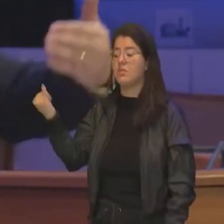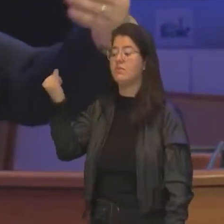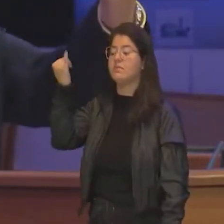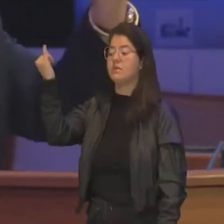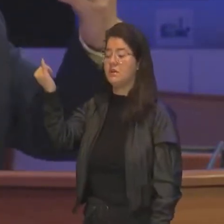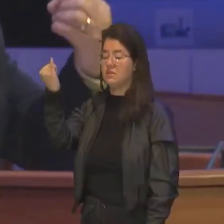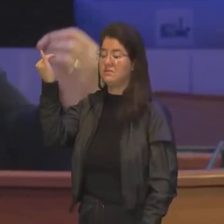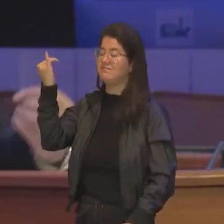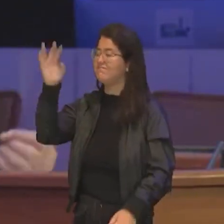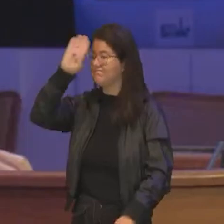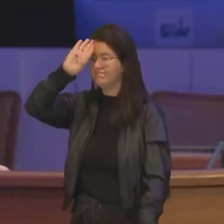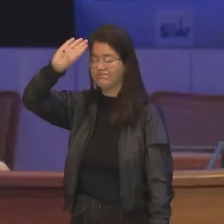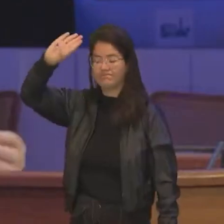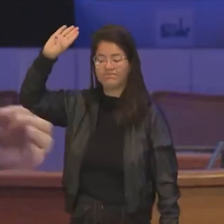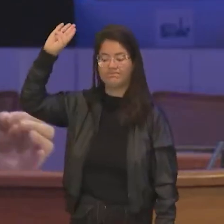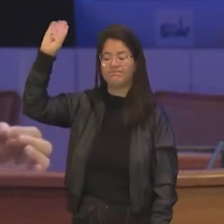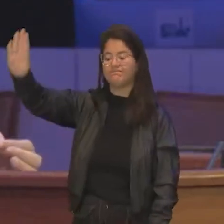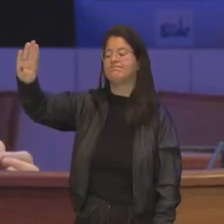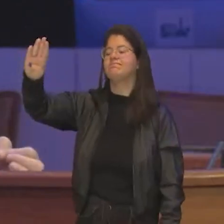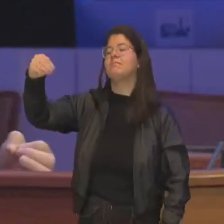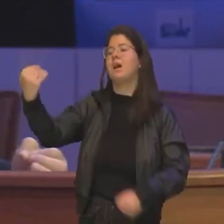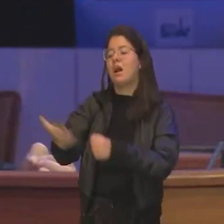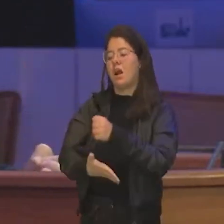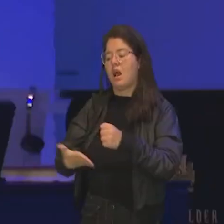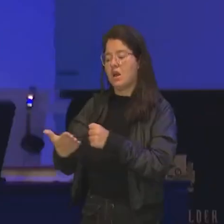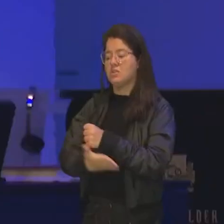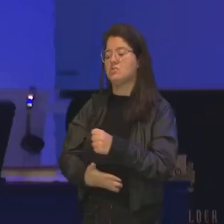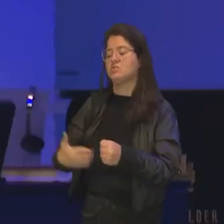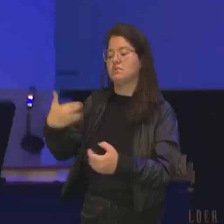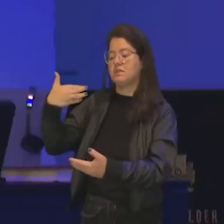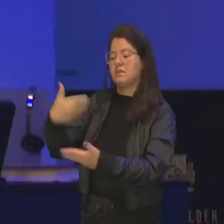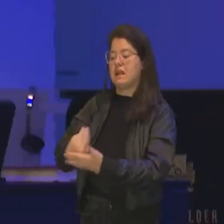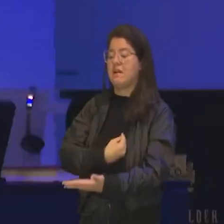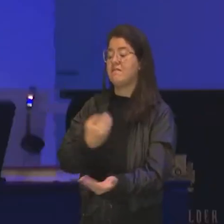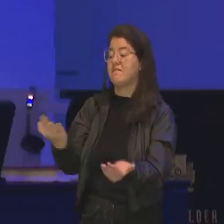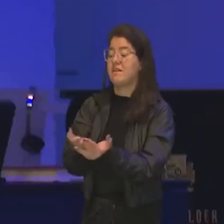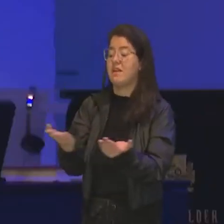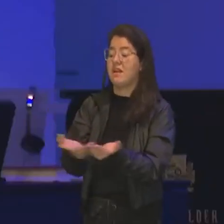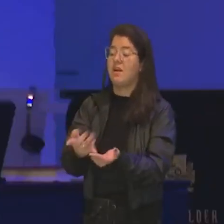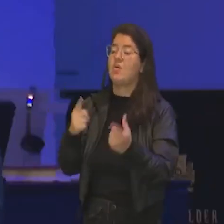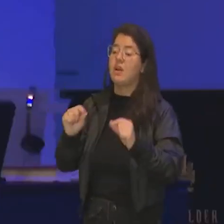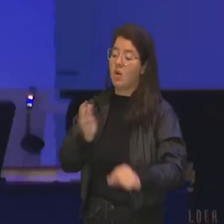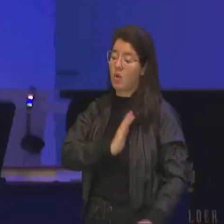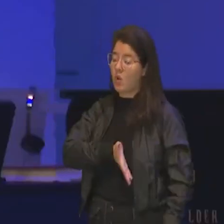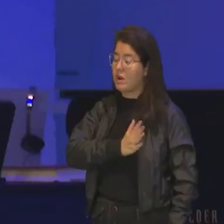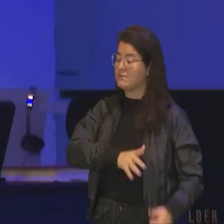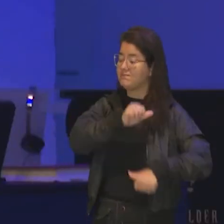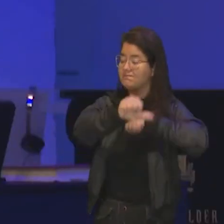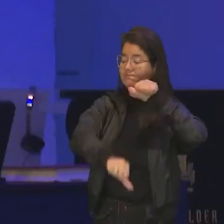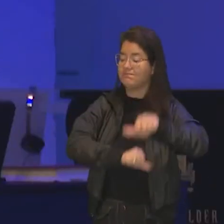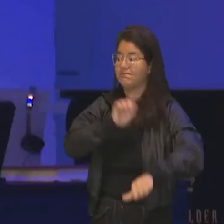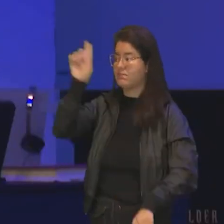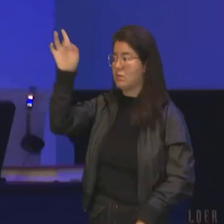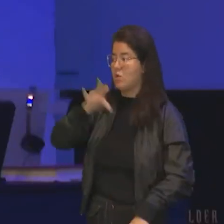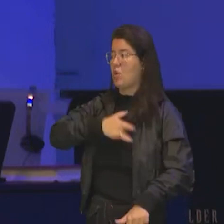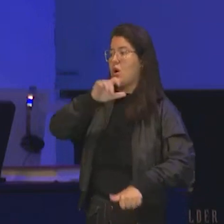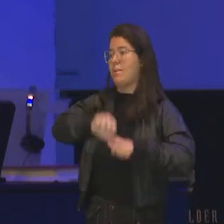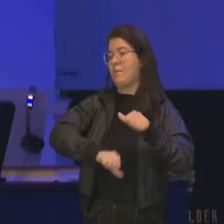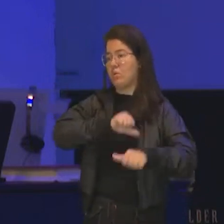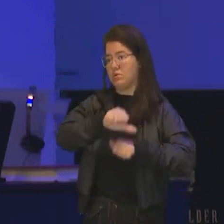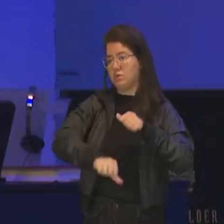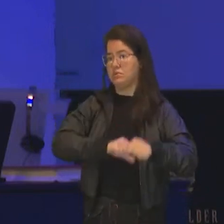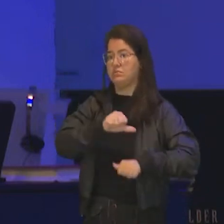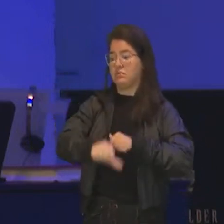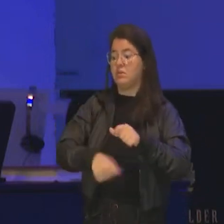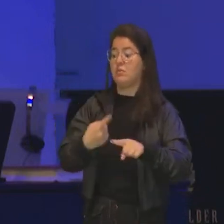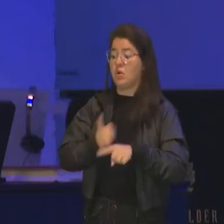e essencial, fundamental na trajetória cristã, que é ter o nosso coração transformado pelo Senhor. Porque